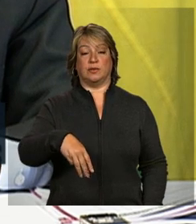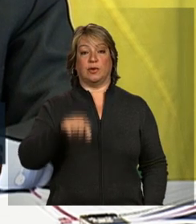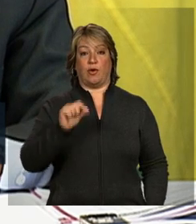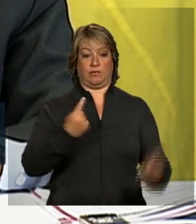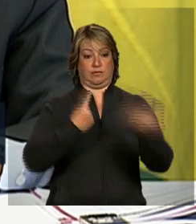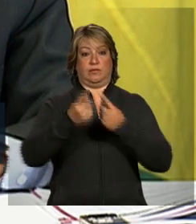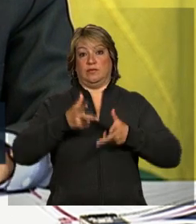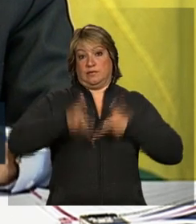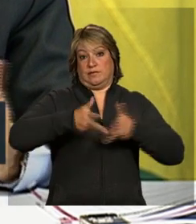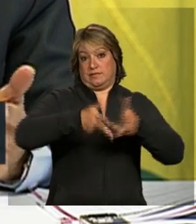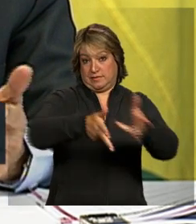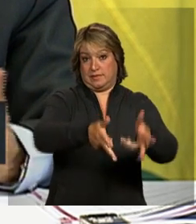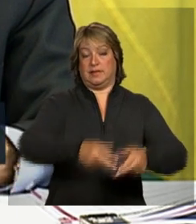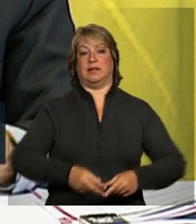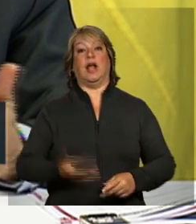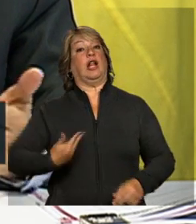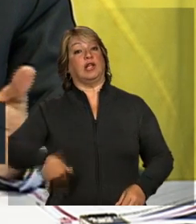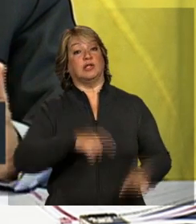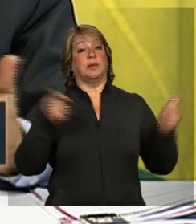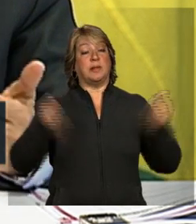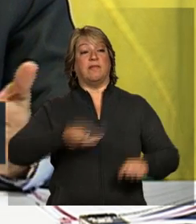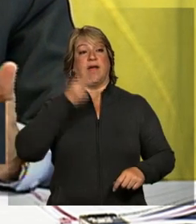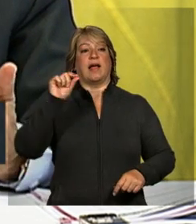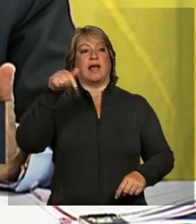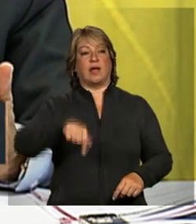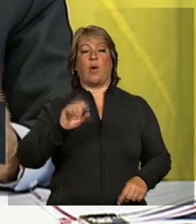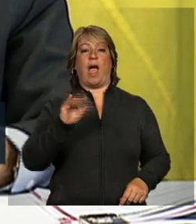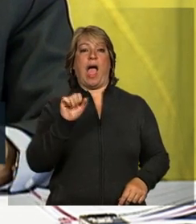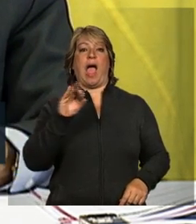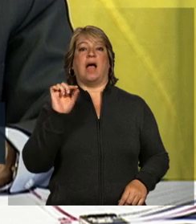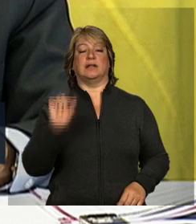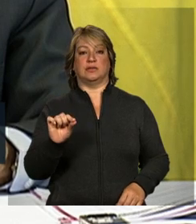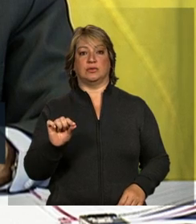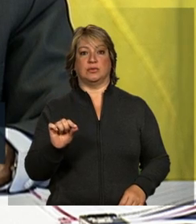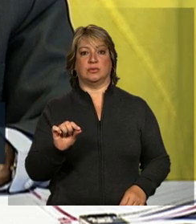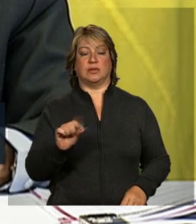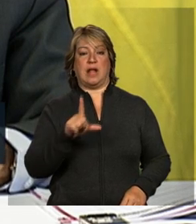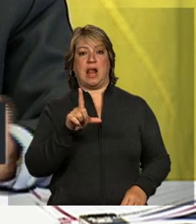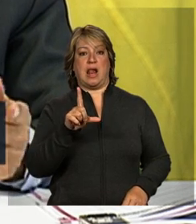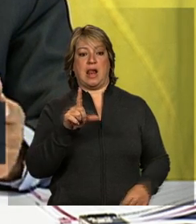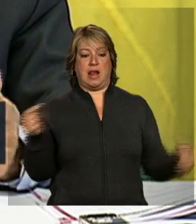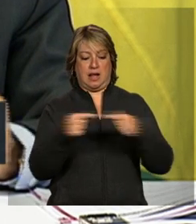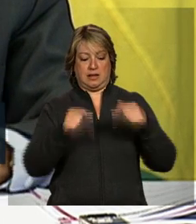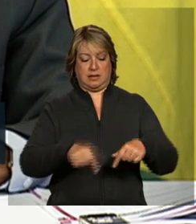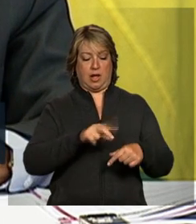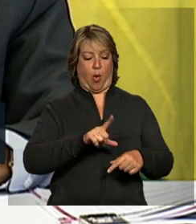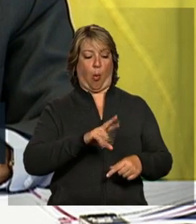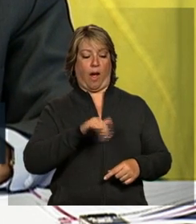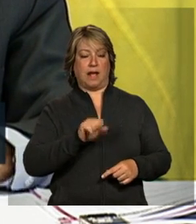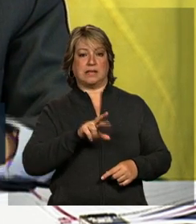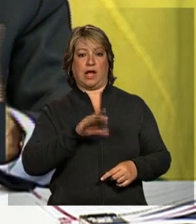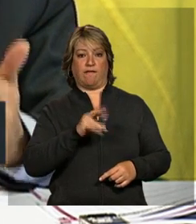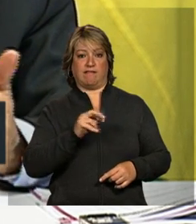de ferrovias eh nós podemos citar aqui o caso da da ligação entre Lucas do Rio Verde e a